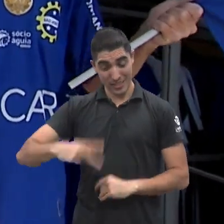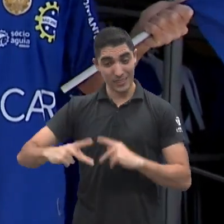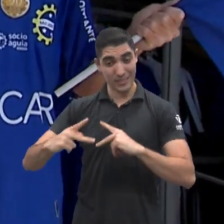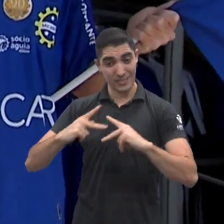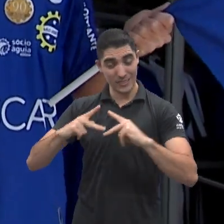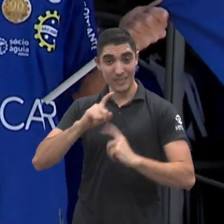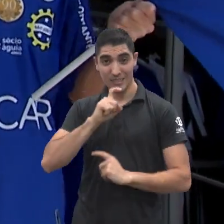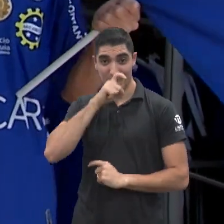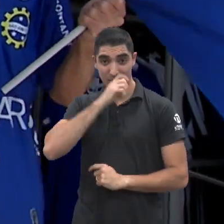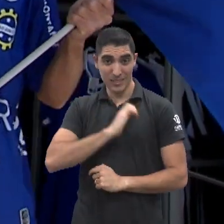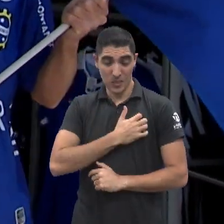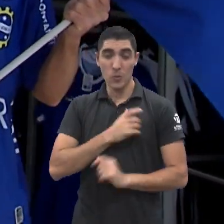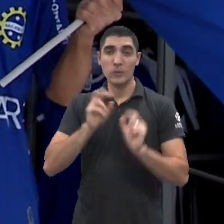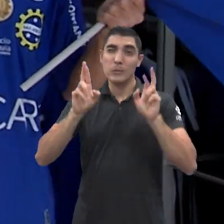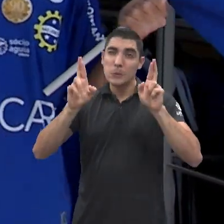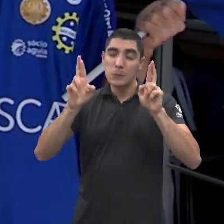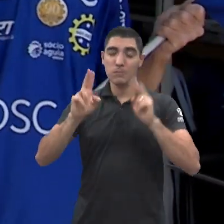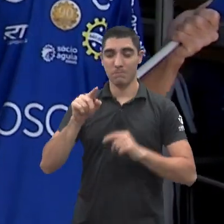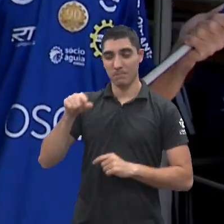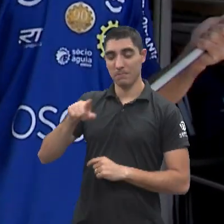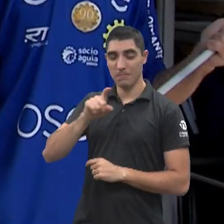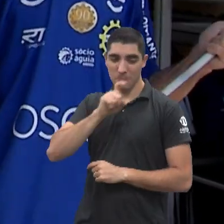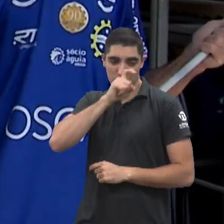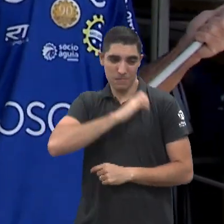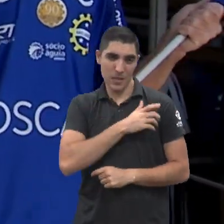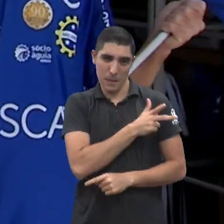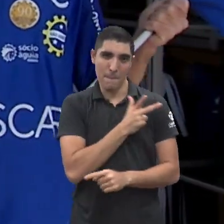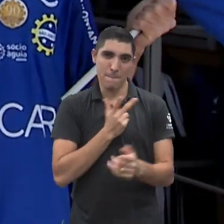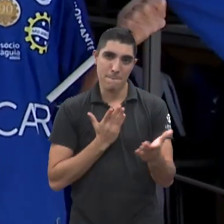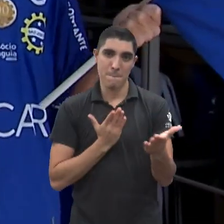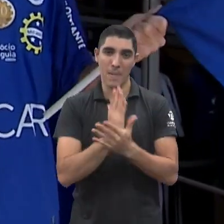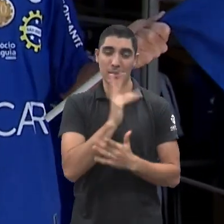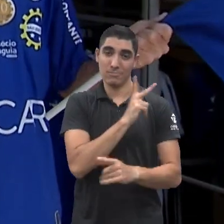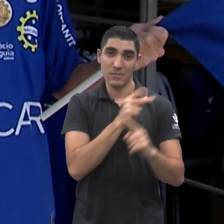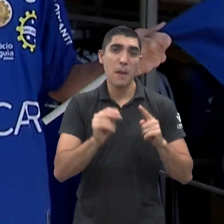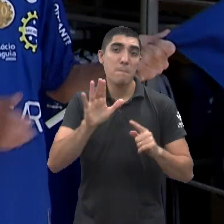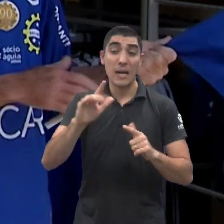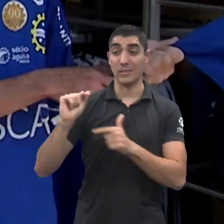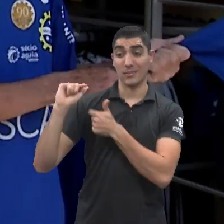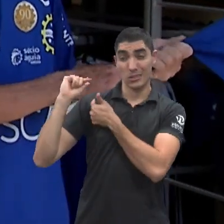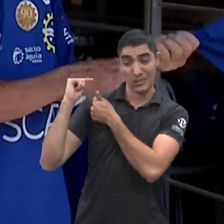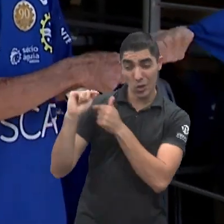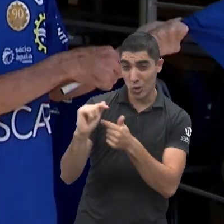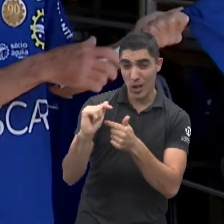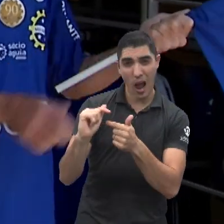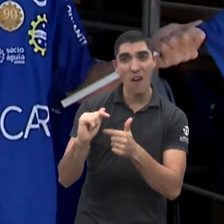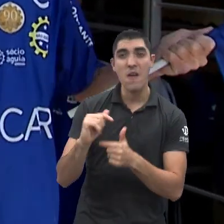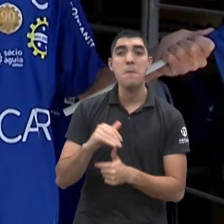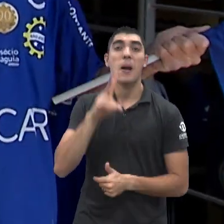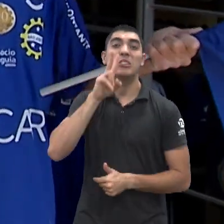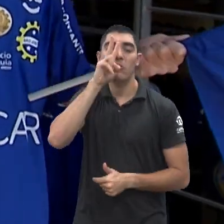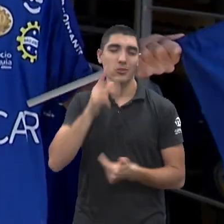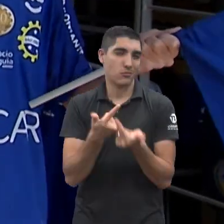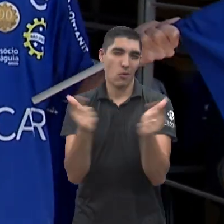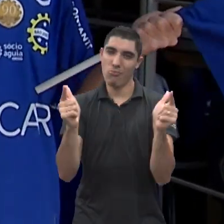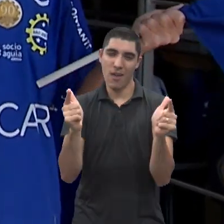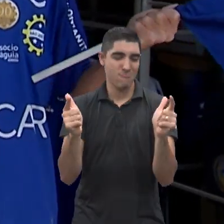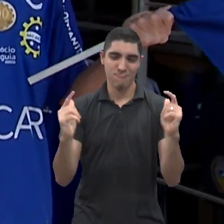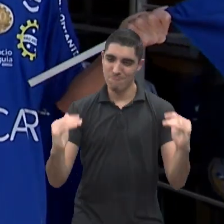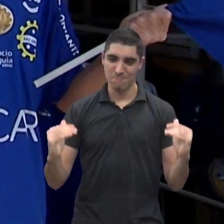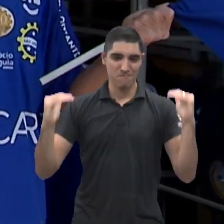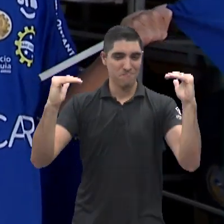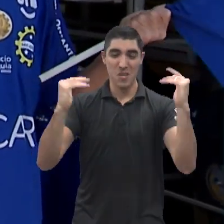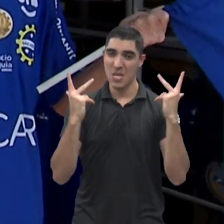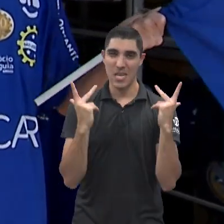para a classificação do São José, mas é claro que o jogo está clássico, não tem favorito, o clássico iguala aos desiguais, tá tudo em aberto e na sexta-feira a